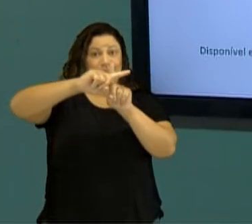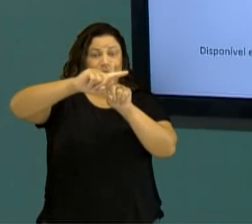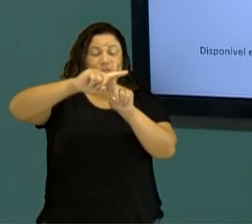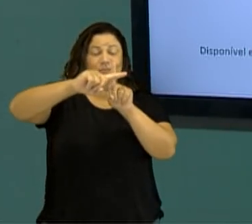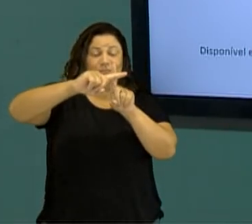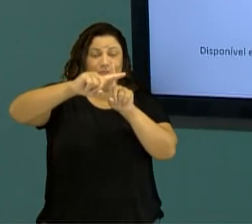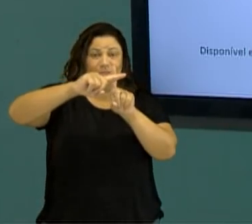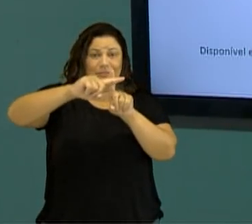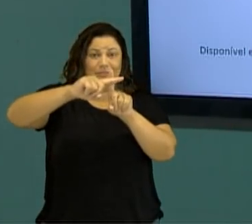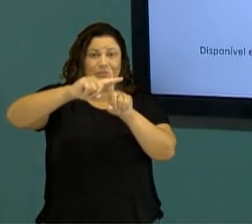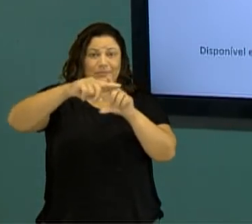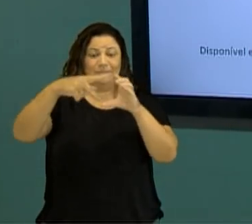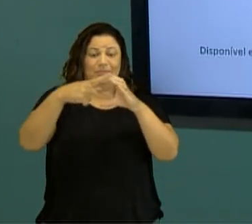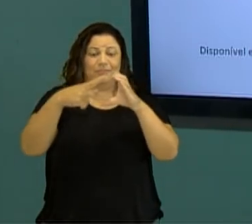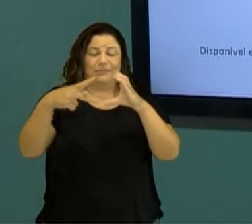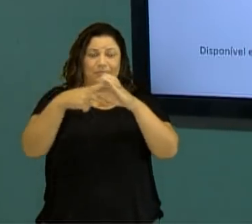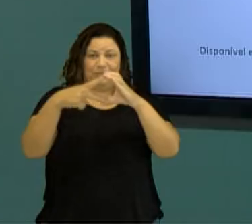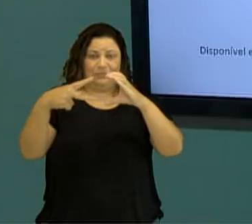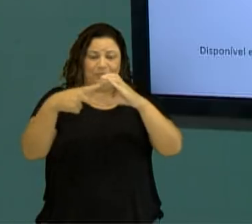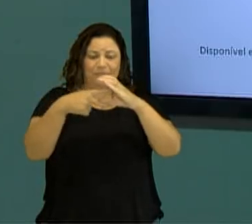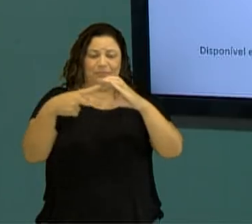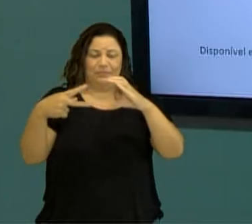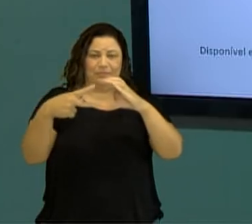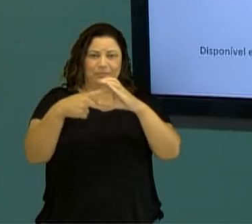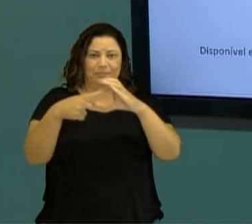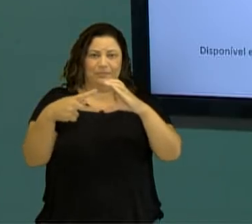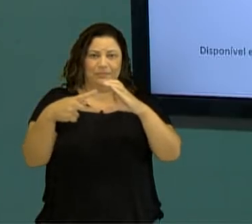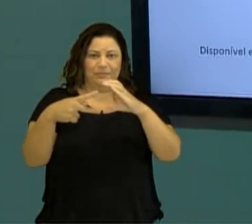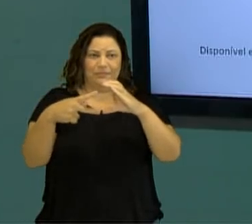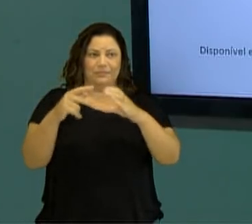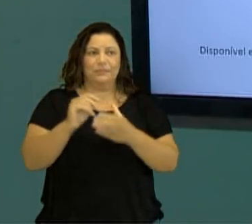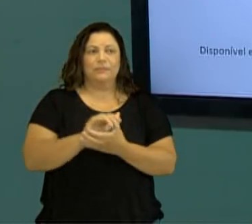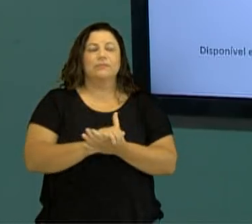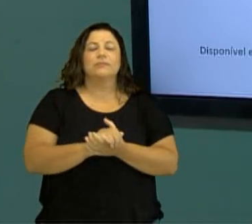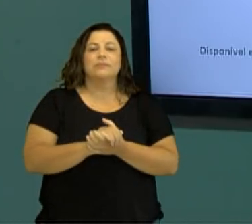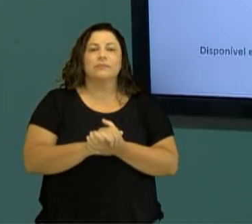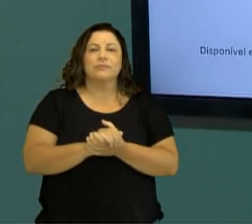positivas, os prótons, e os